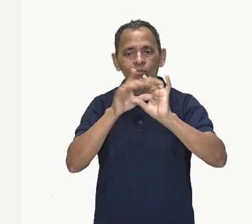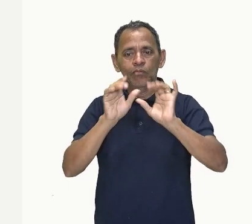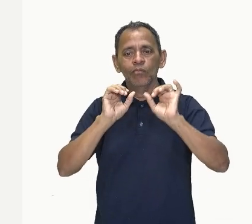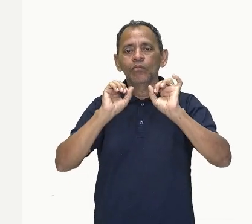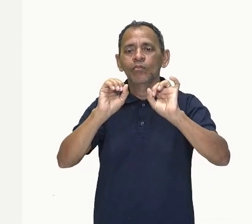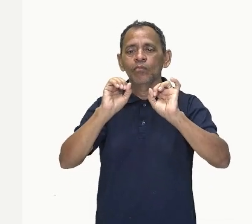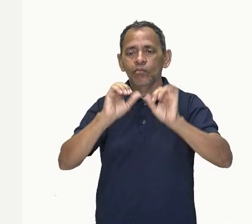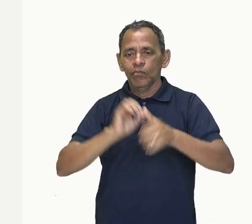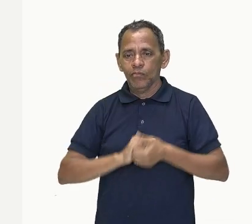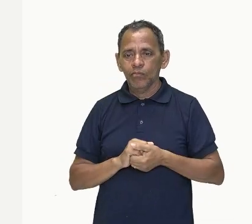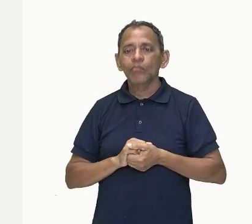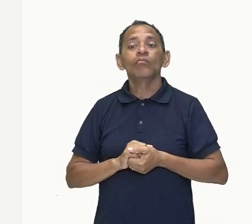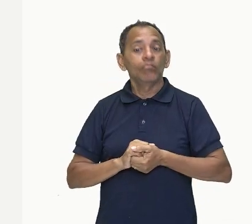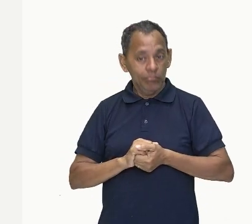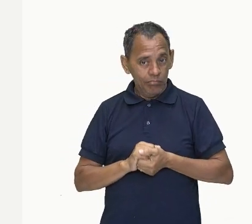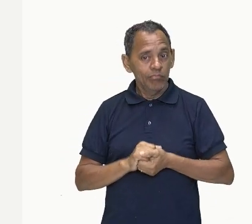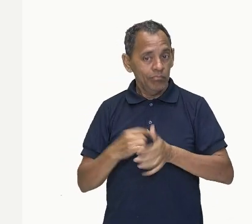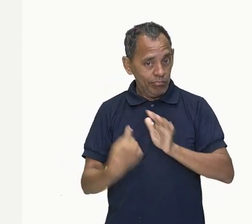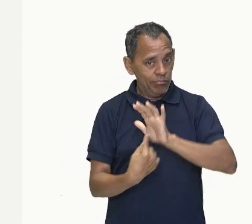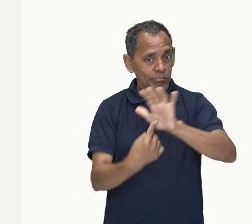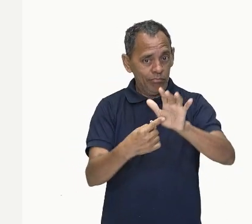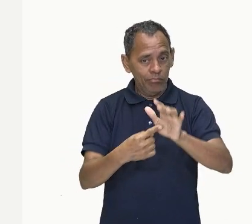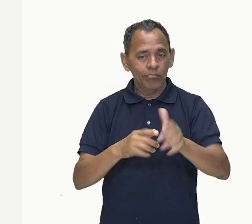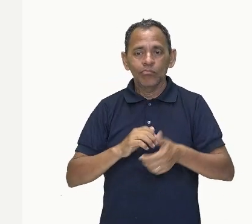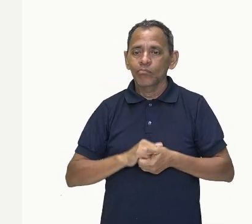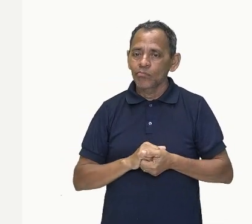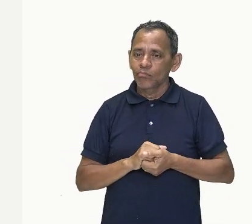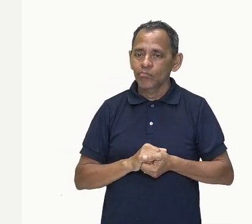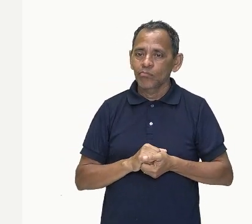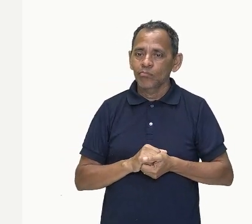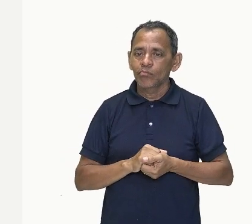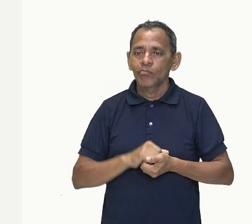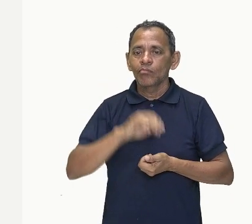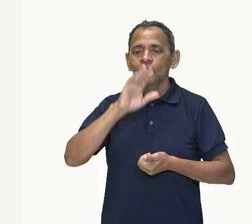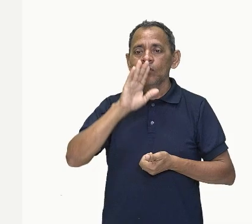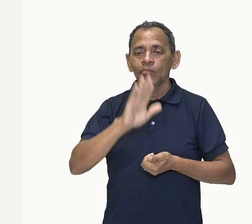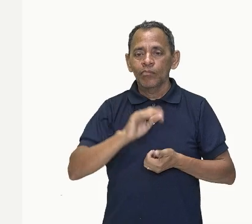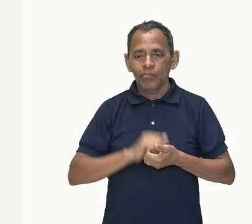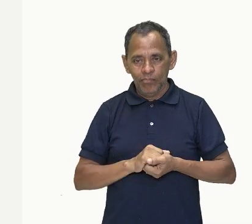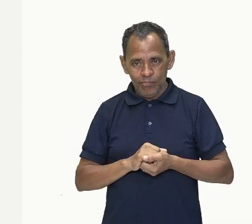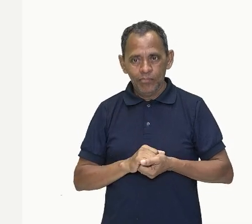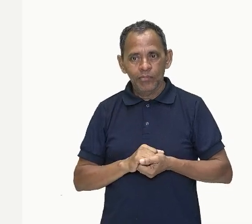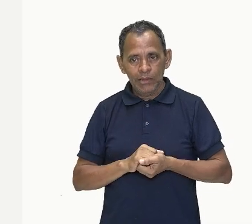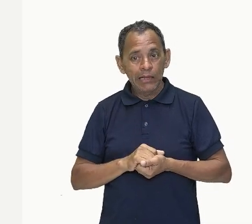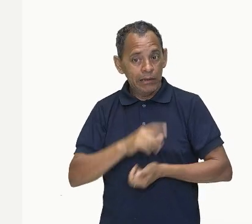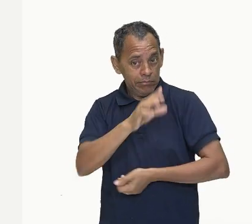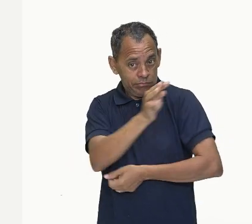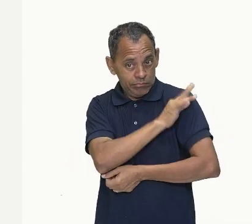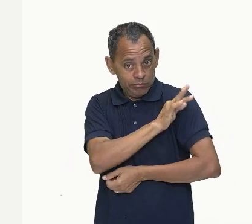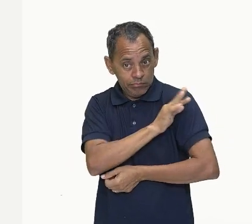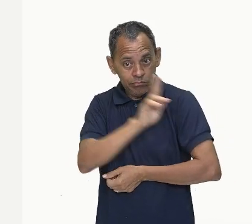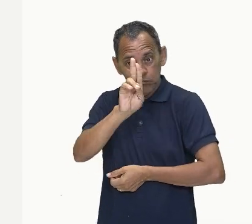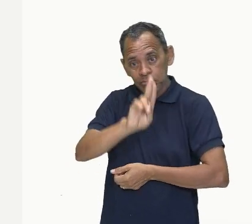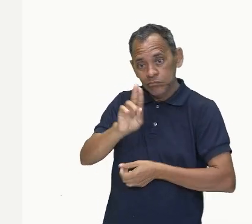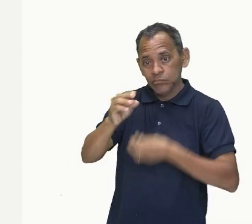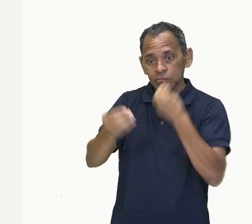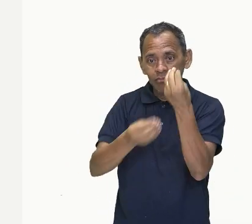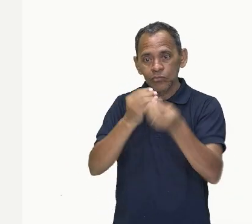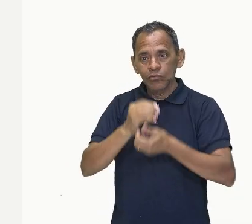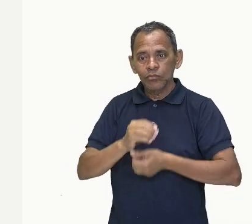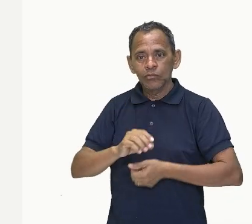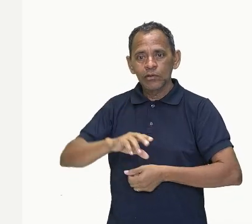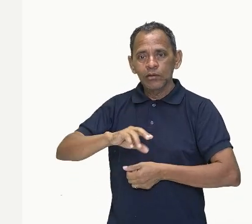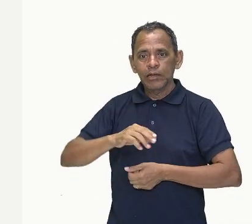as projeções cartográficas. Mas as projeções cartográficas, elas não são